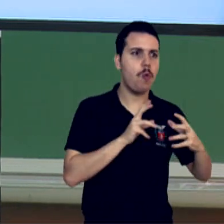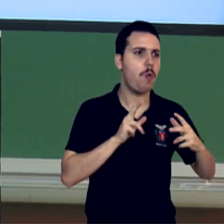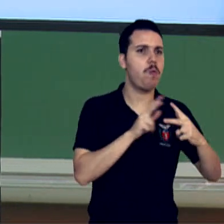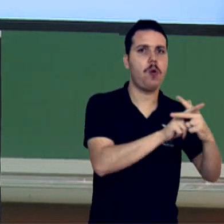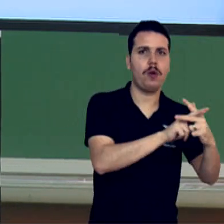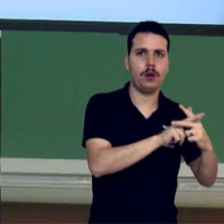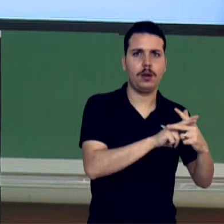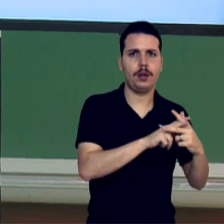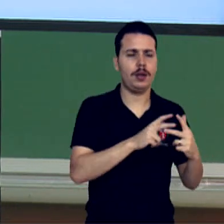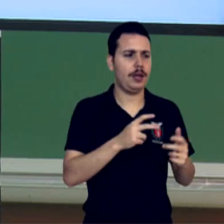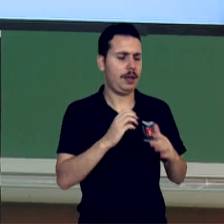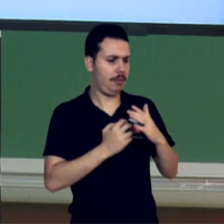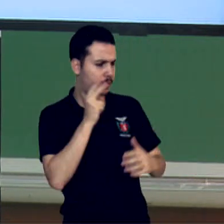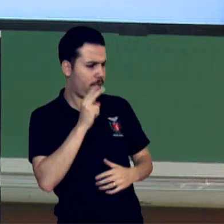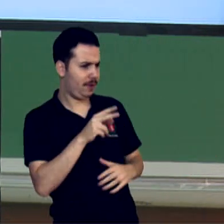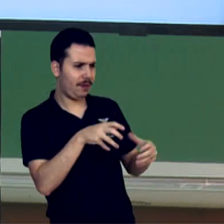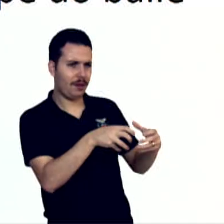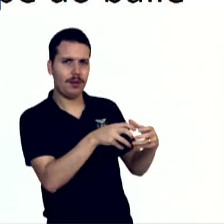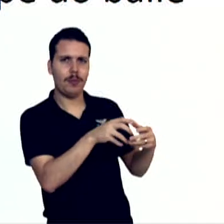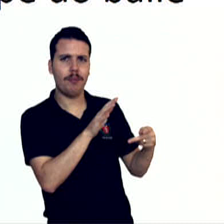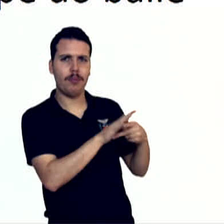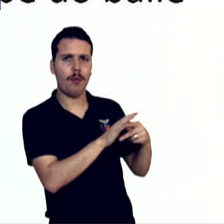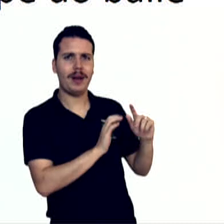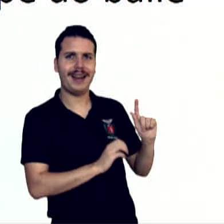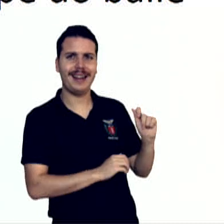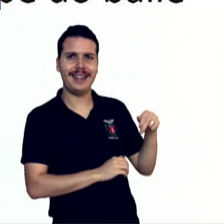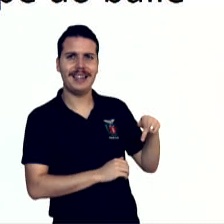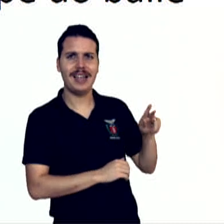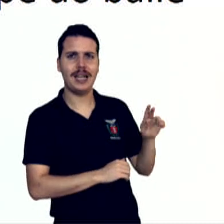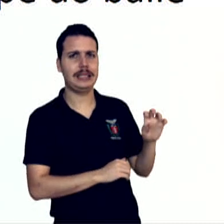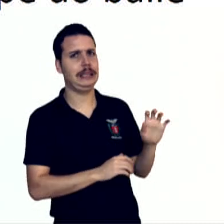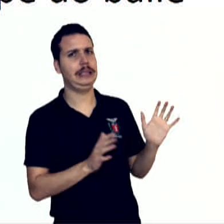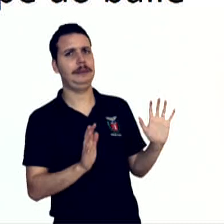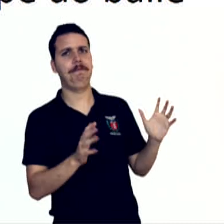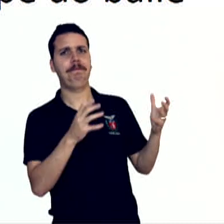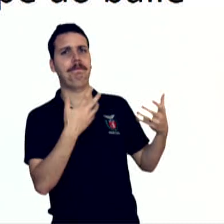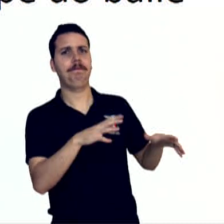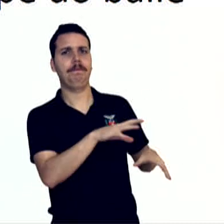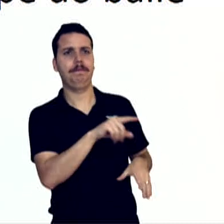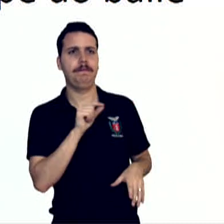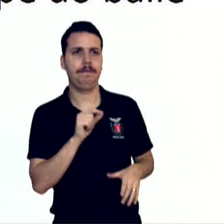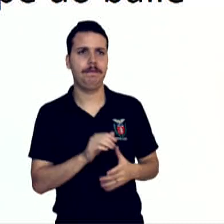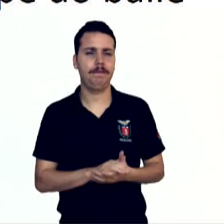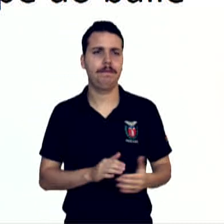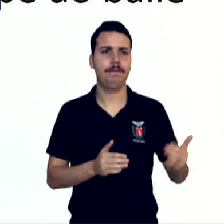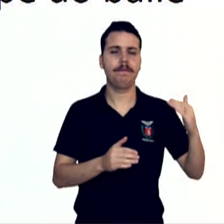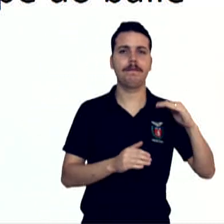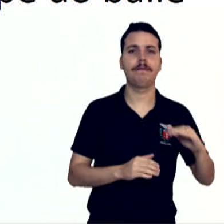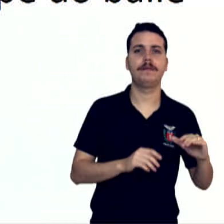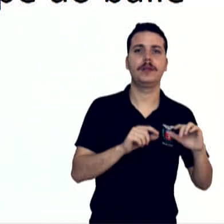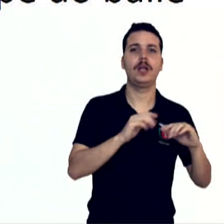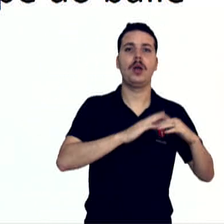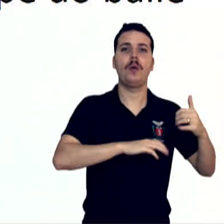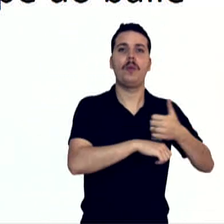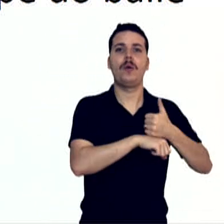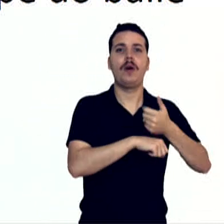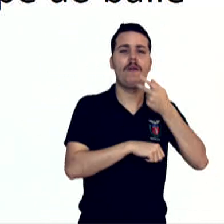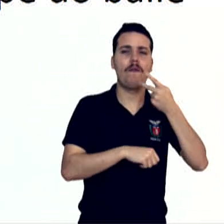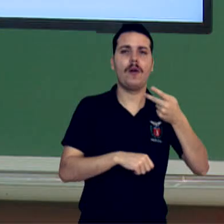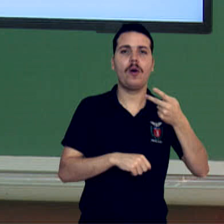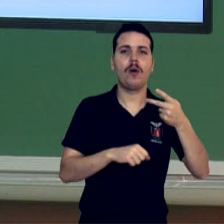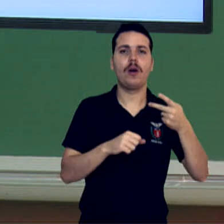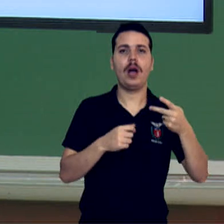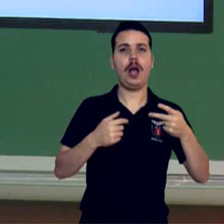tenha esse tipo de informação. Um profissional listou caçar crocodilos como uma de suas